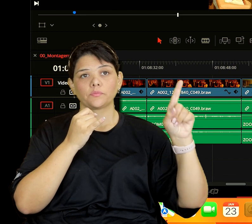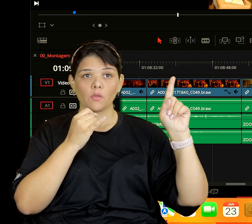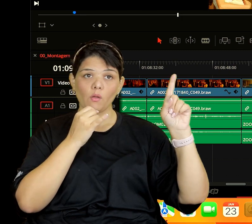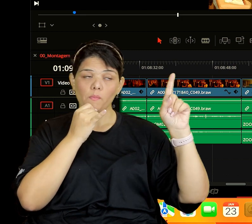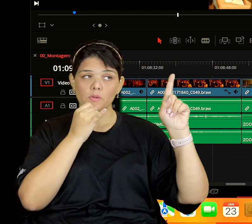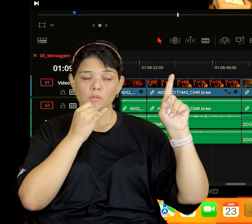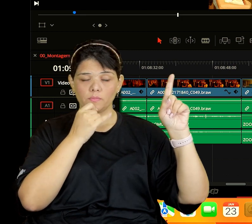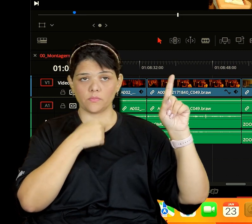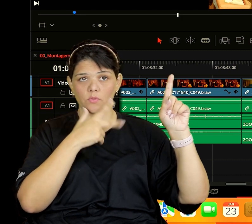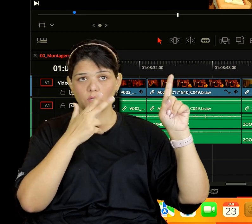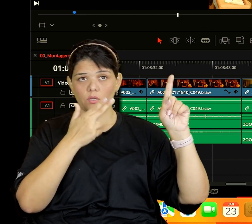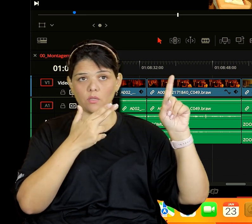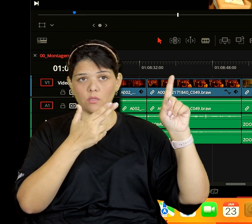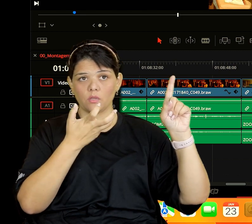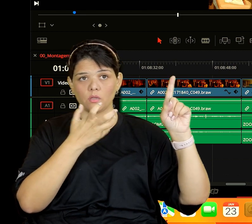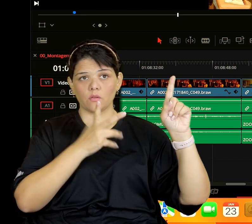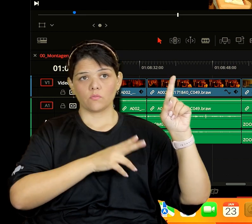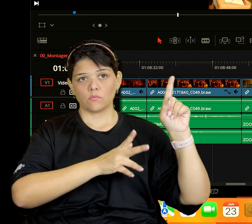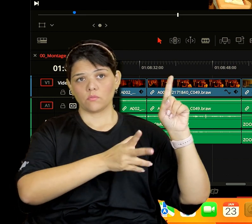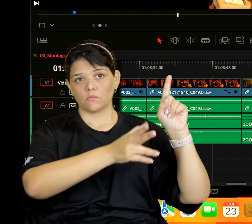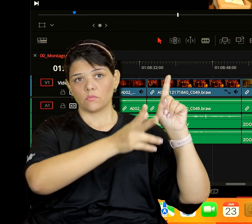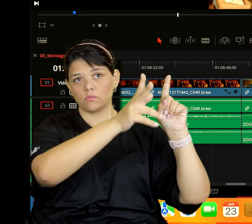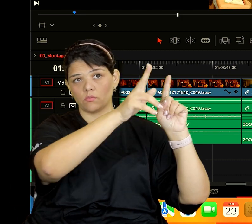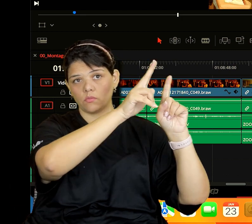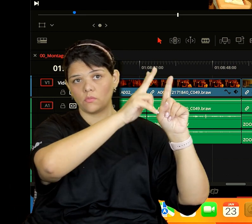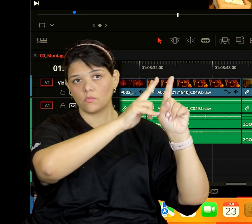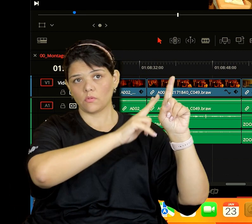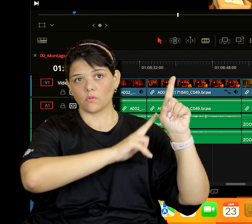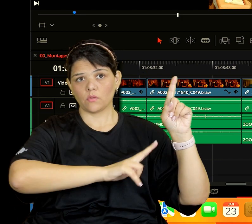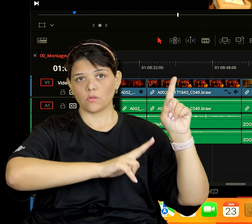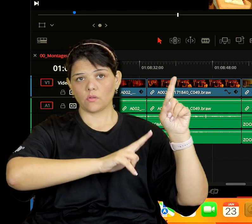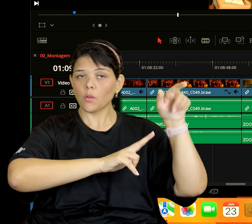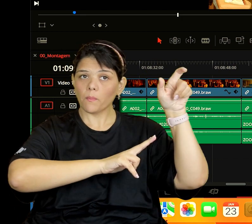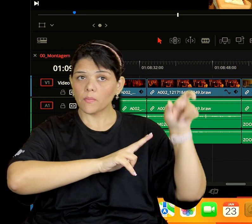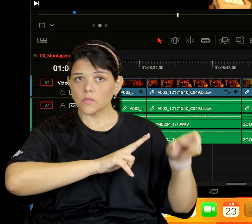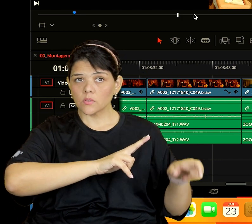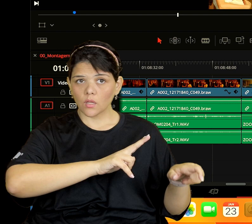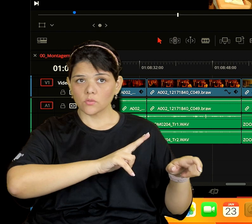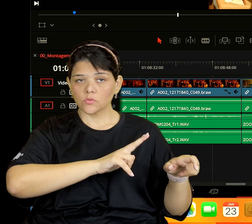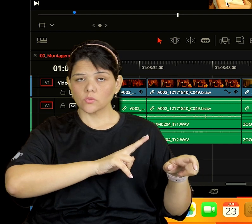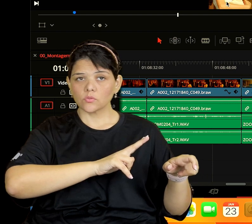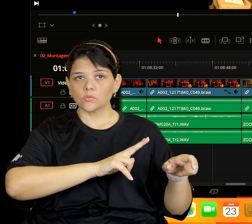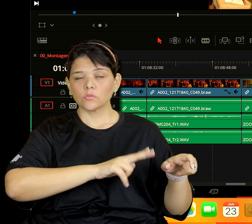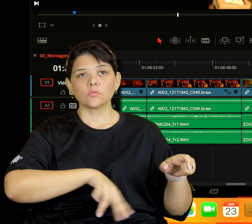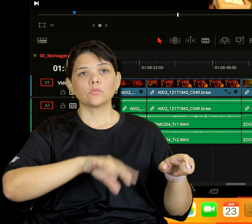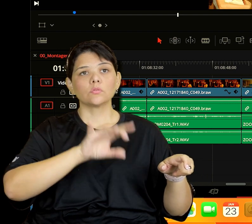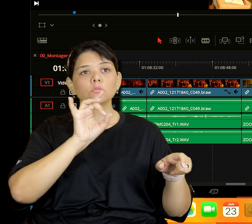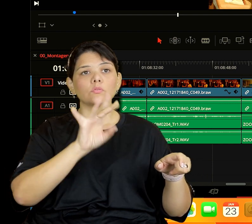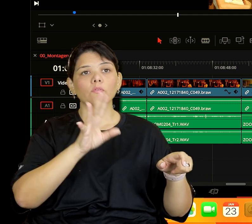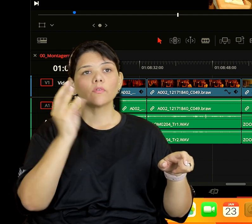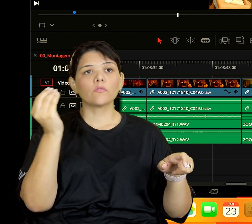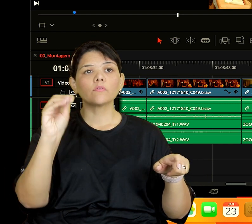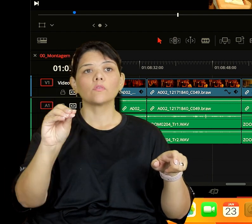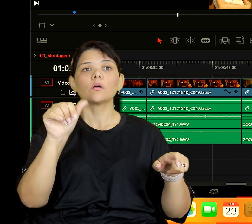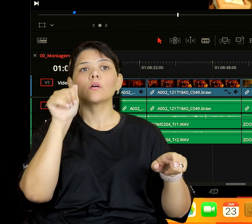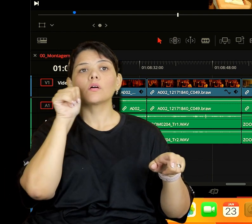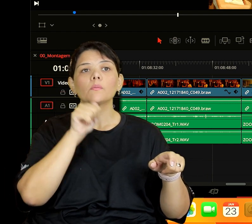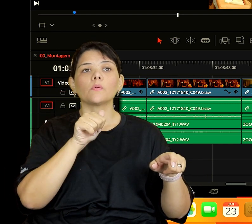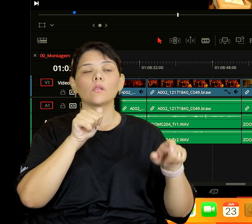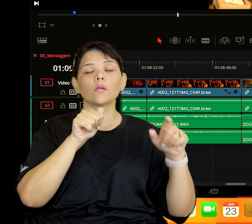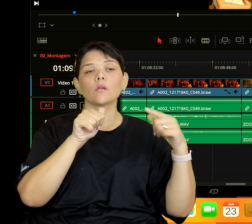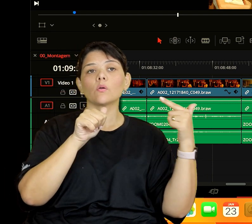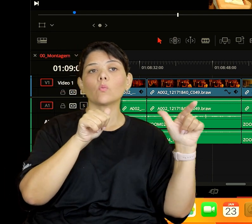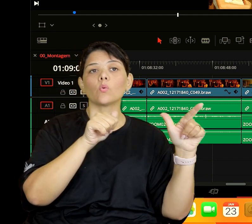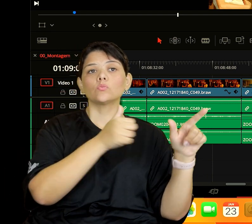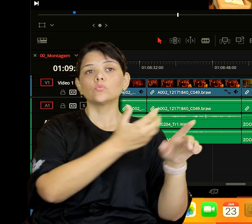exemplo. Então, o que a gente ia ter? A gente ia ter absolutamente só ela no plano, isso aqui ia estar vazio,